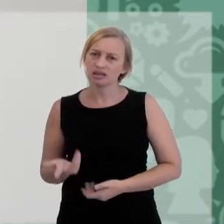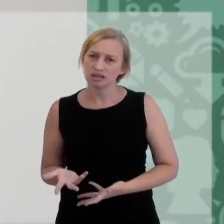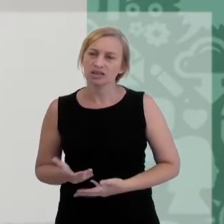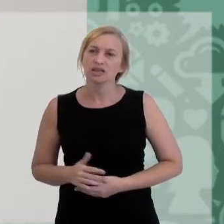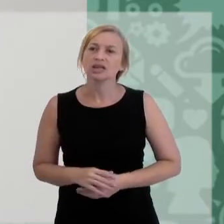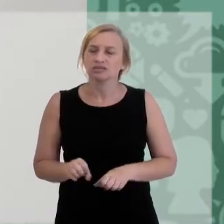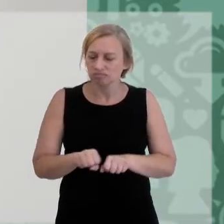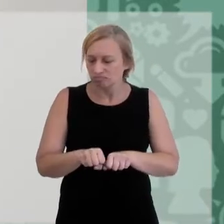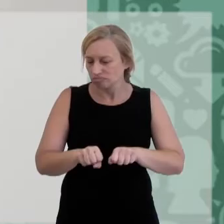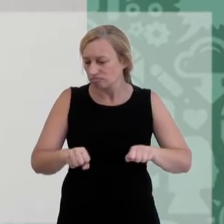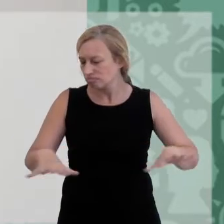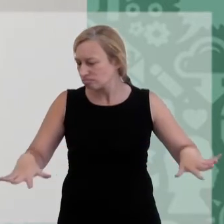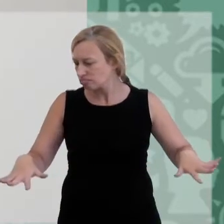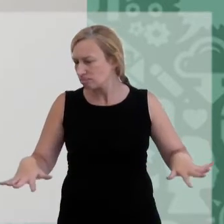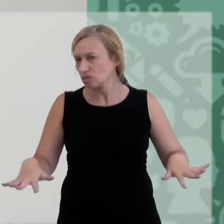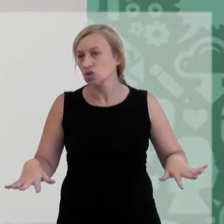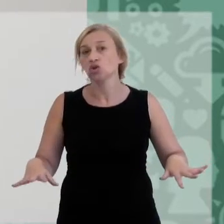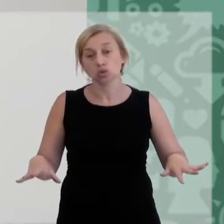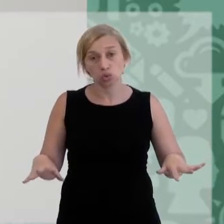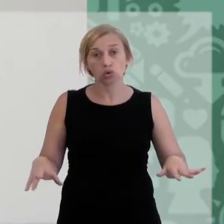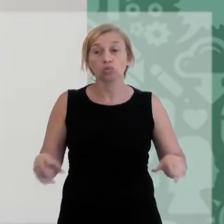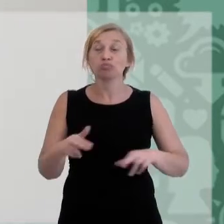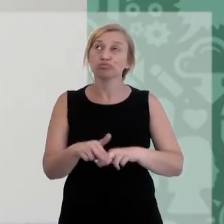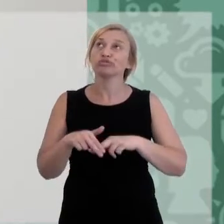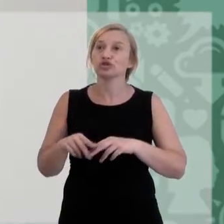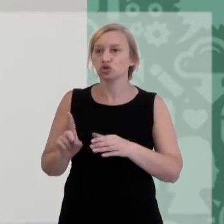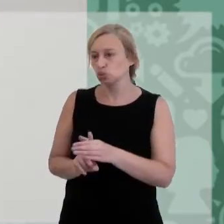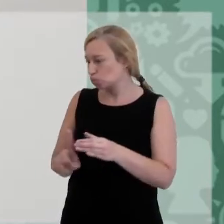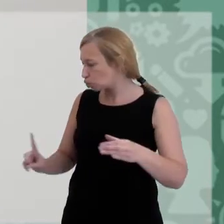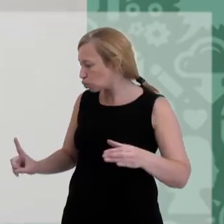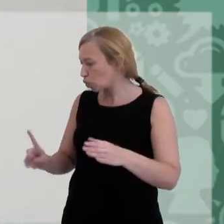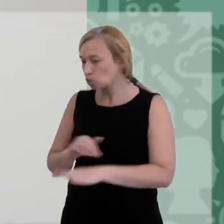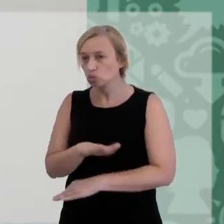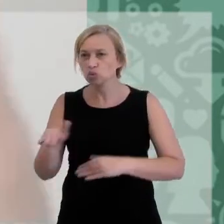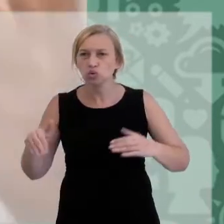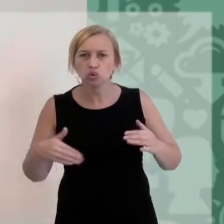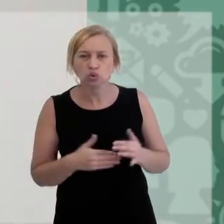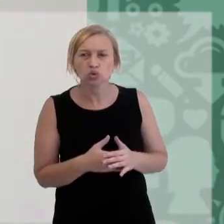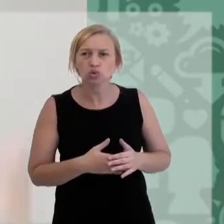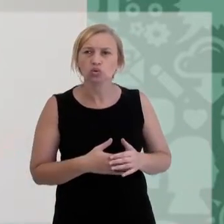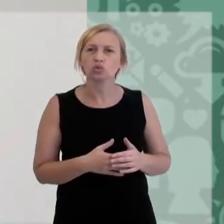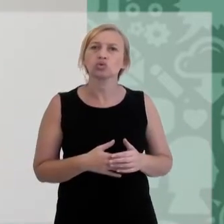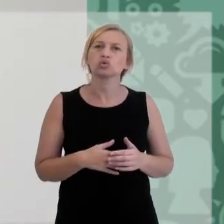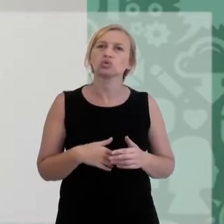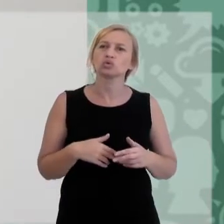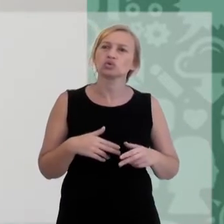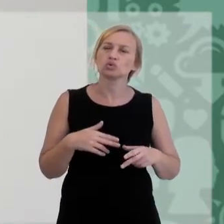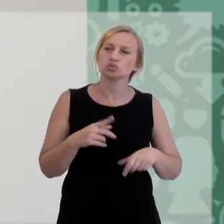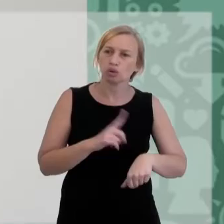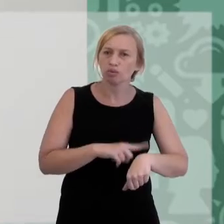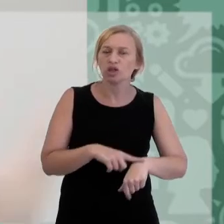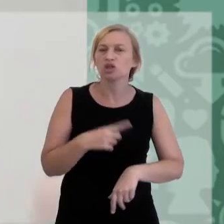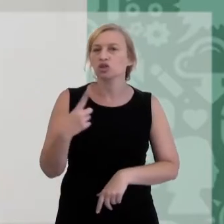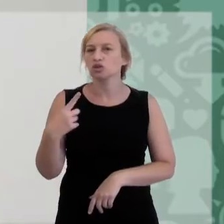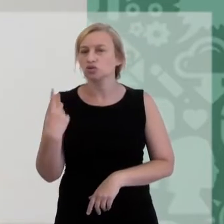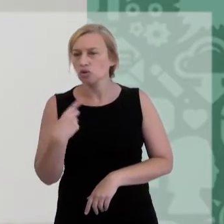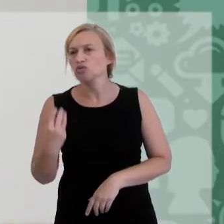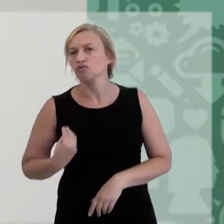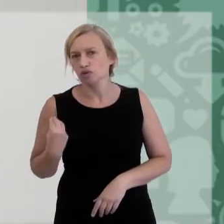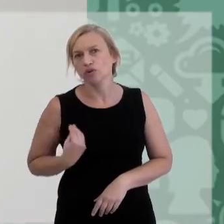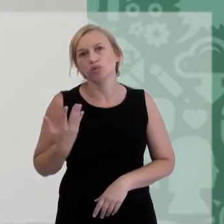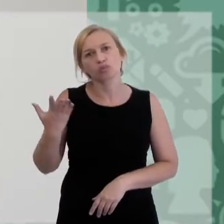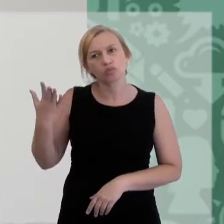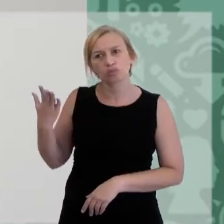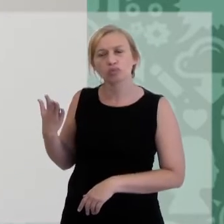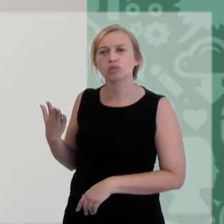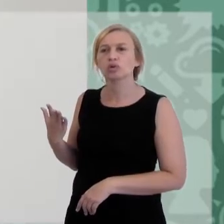lugar. Na pandemia, e por conta do isolamento, por conta de toda a instabilidade que a gente viveu e vive